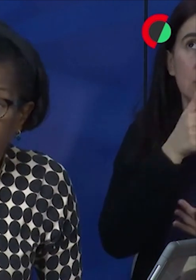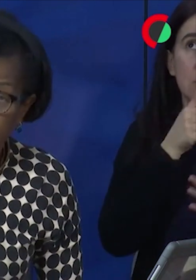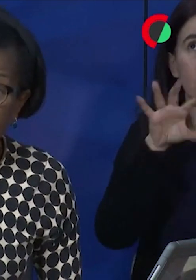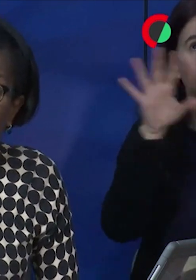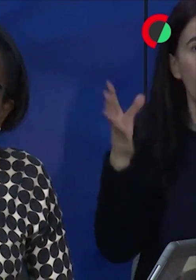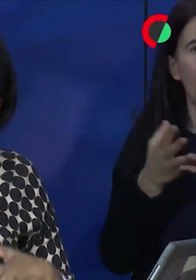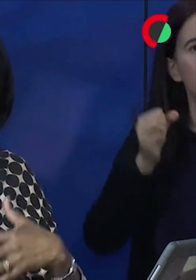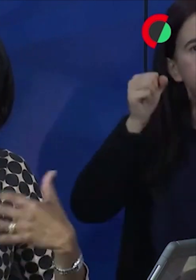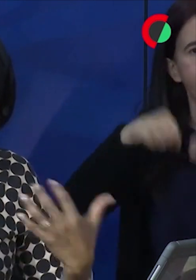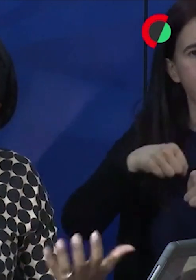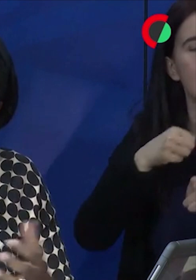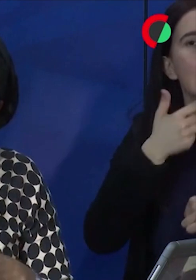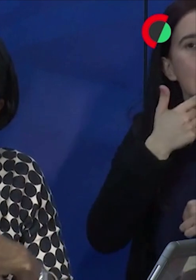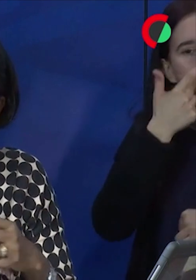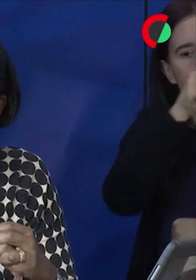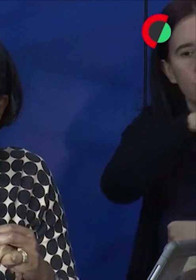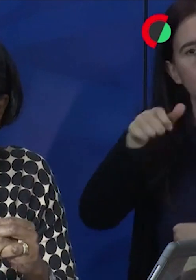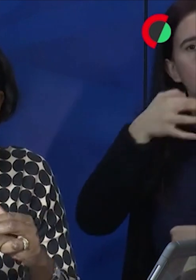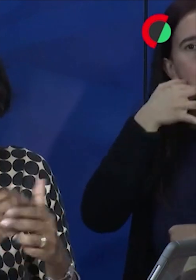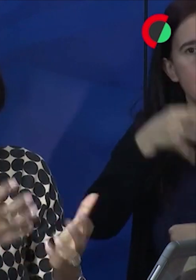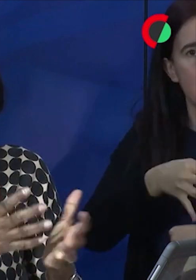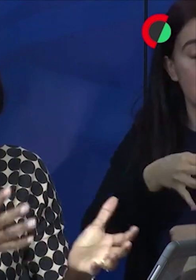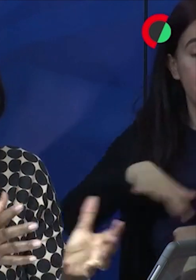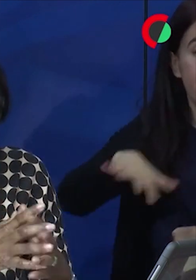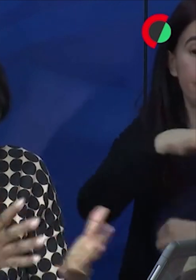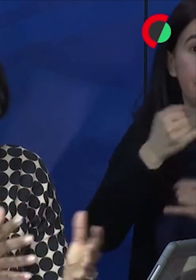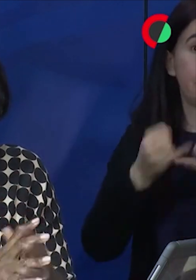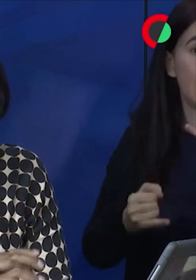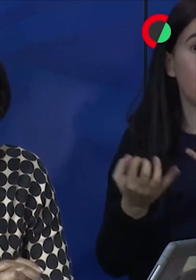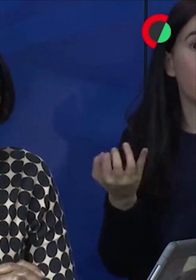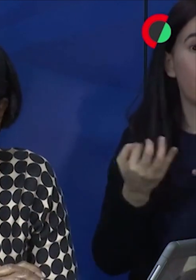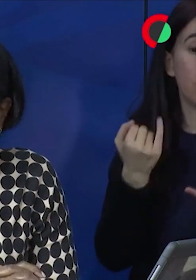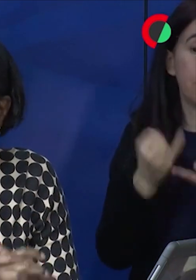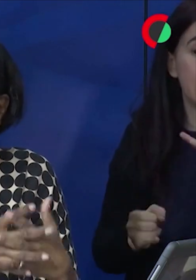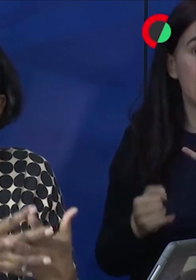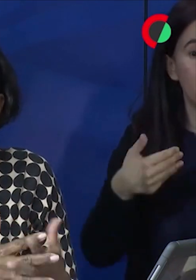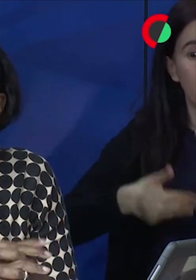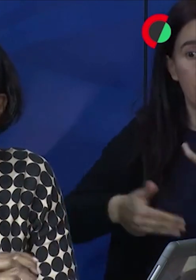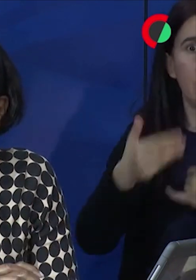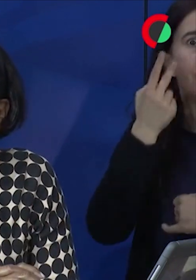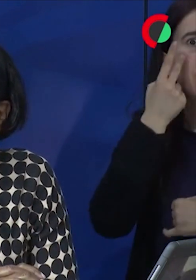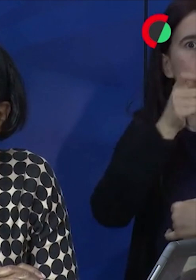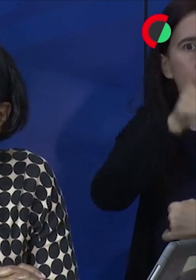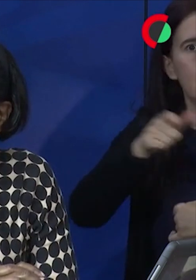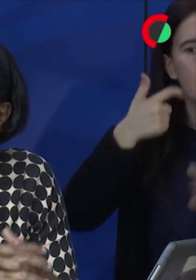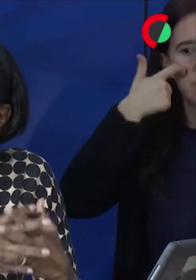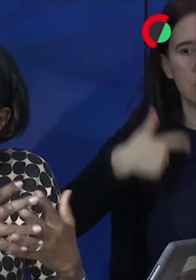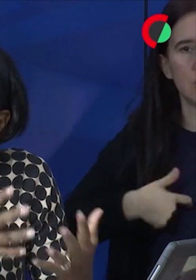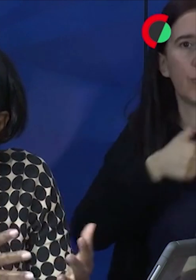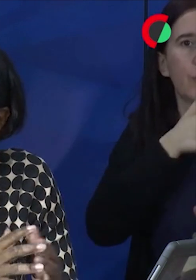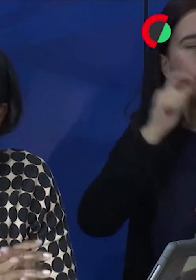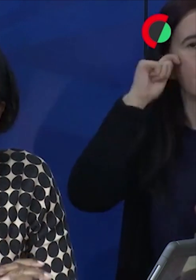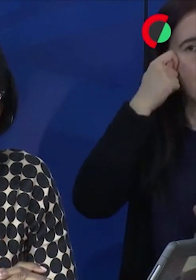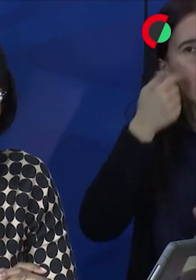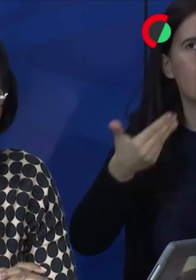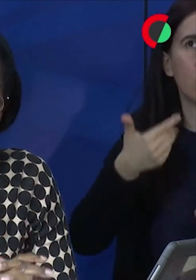global, assumindo que todas aquelas pessoas correm perigo, que é um perigo iminente para a sua vida, para a sua integridade física ou para a